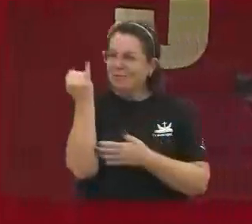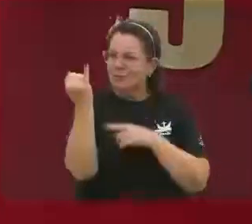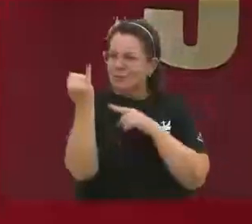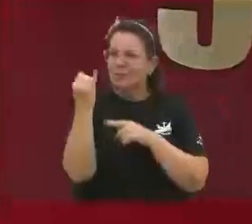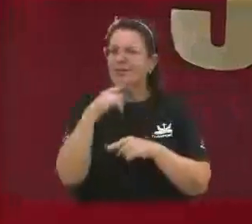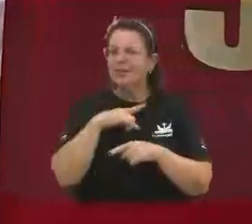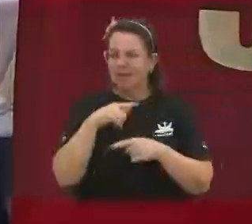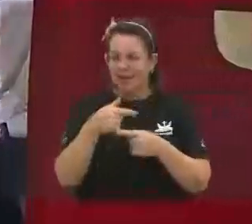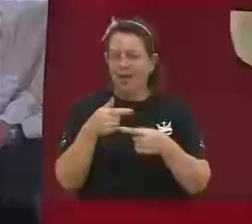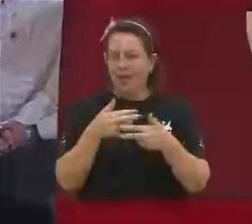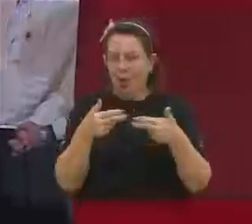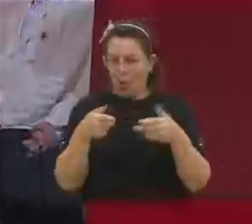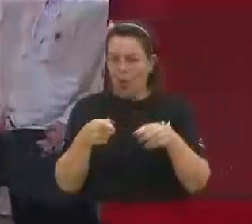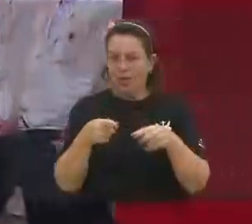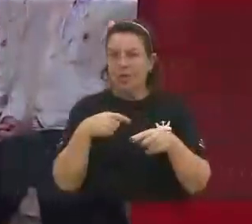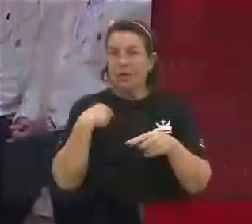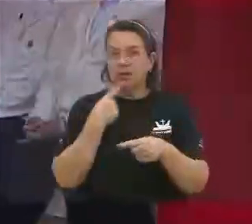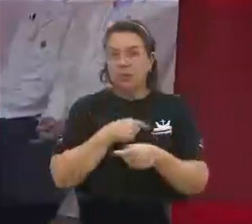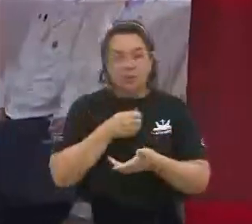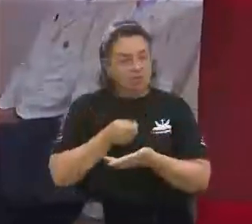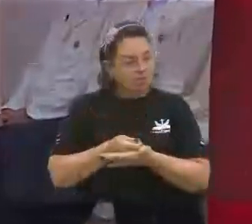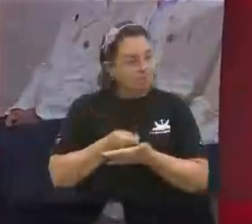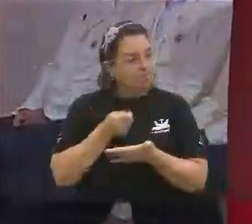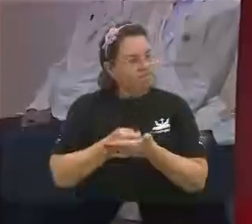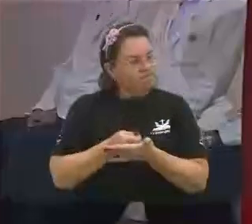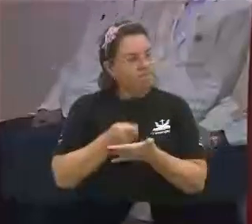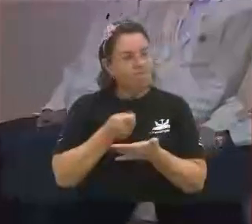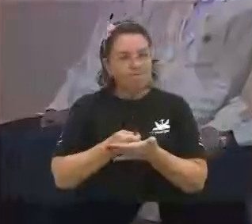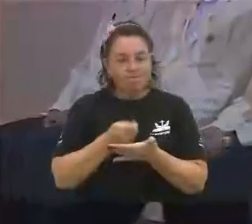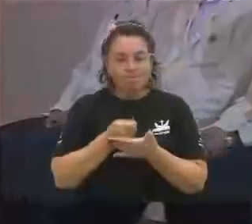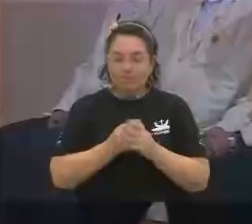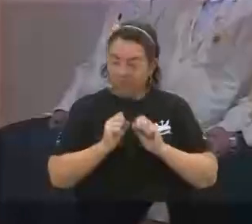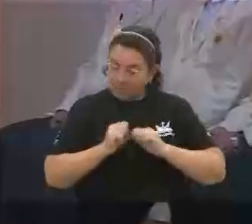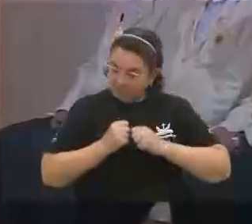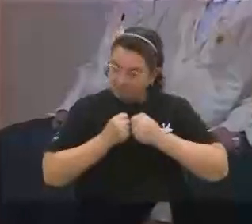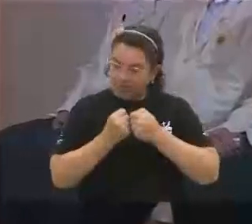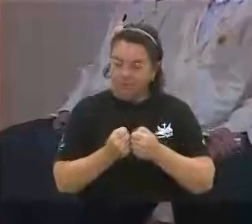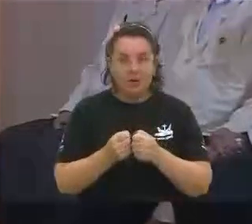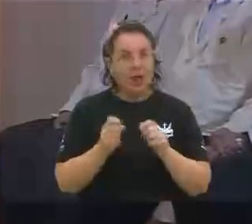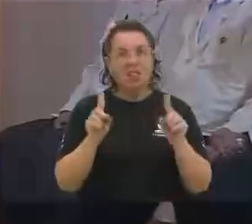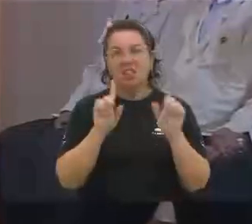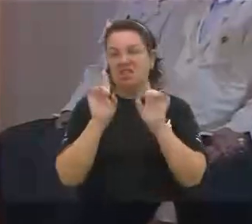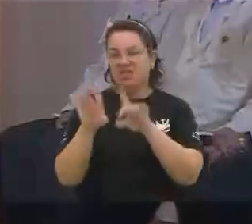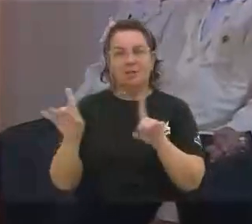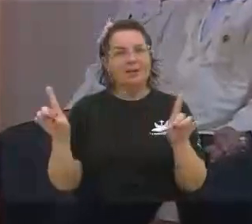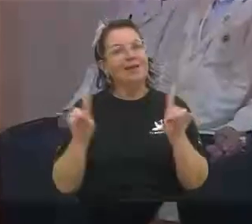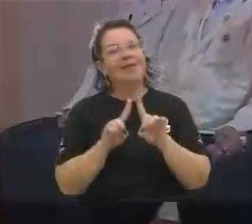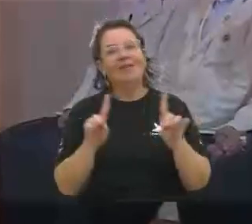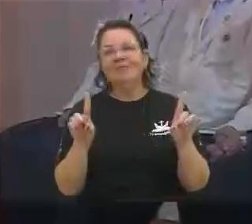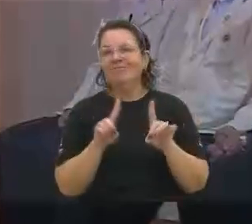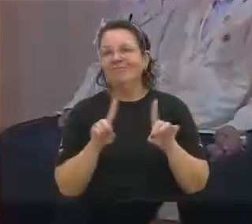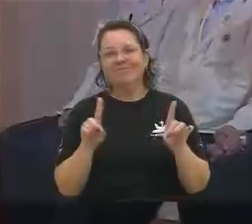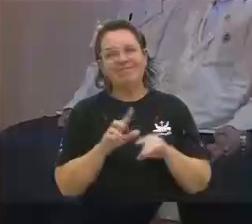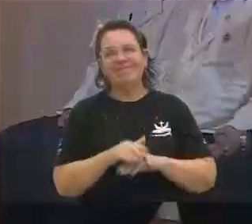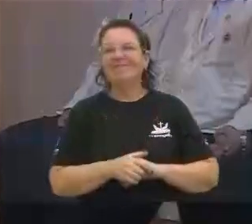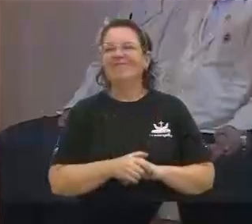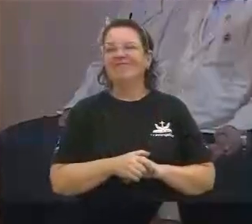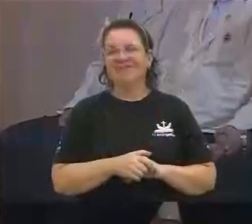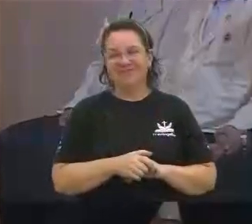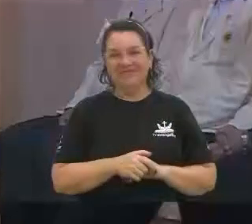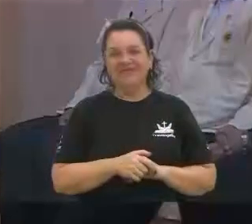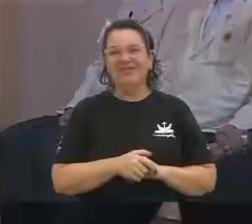quando nós sabemos de uma causa quando estamos convencido de algo a gente